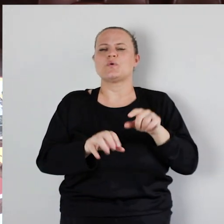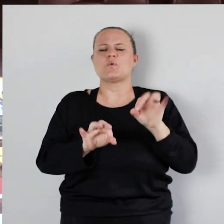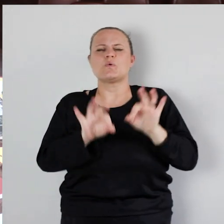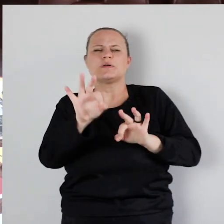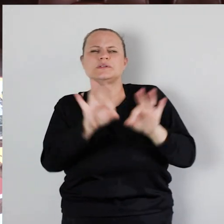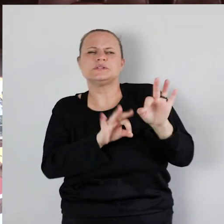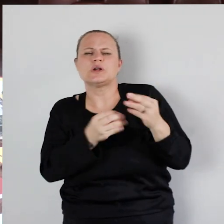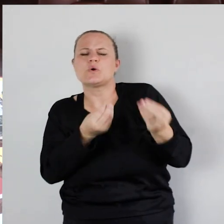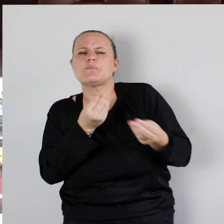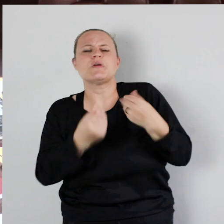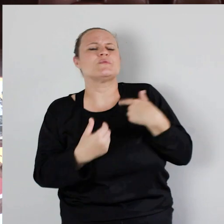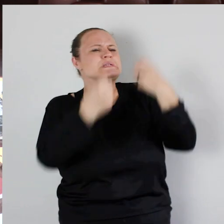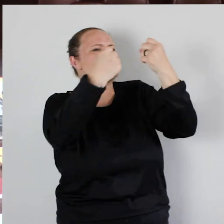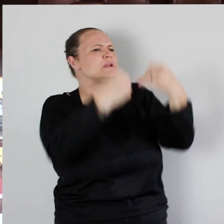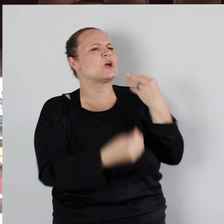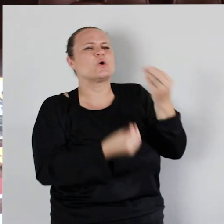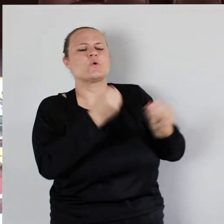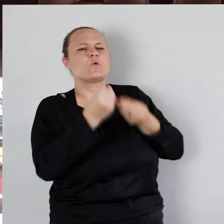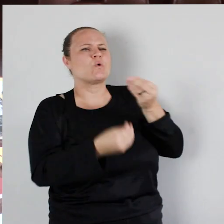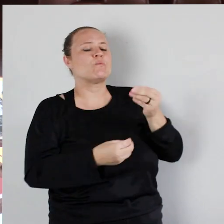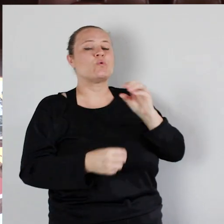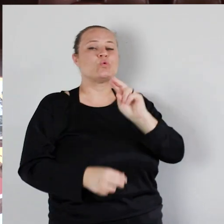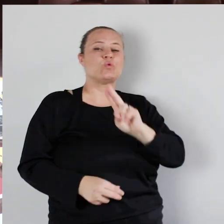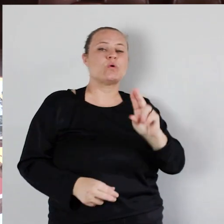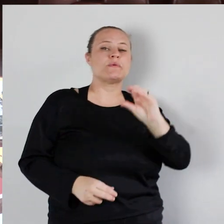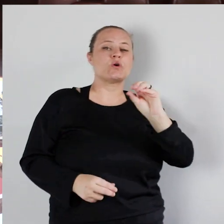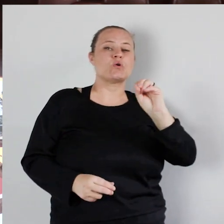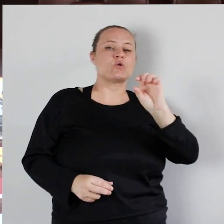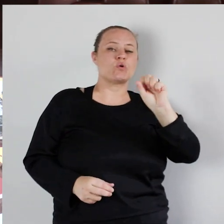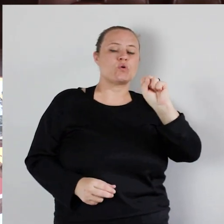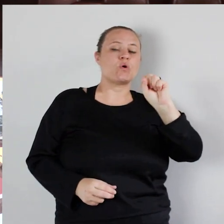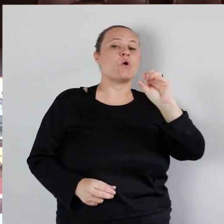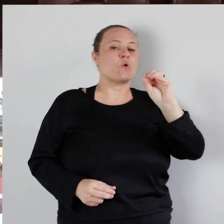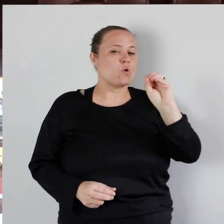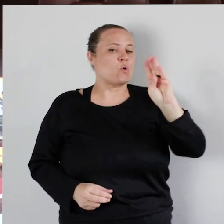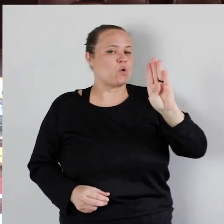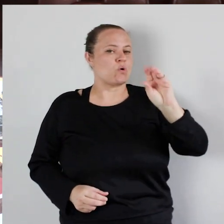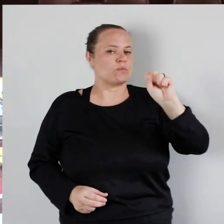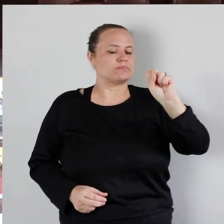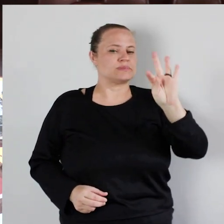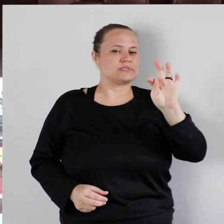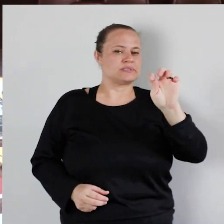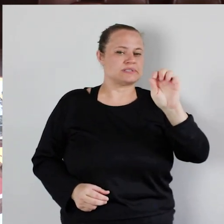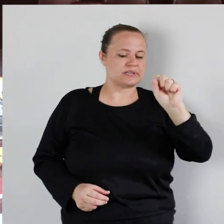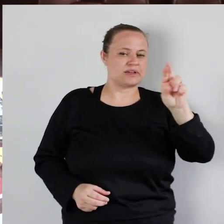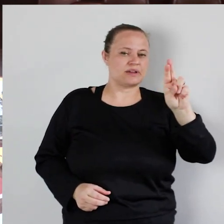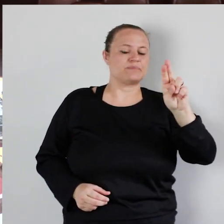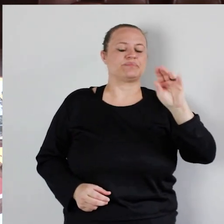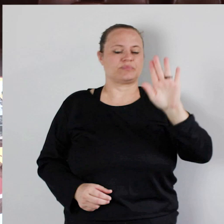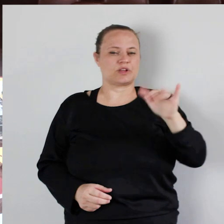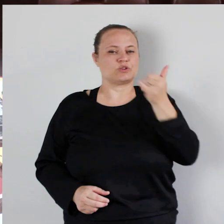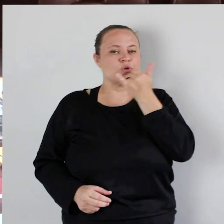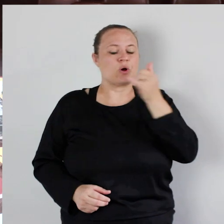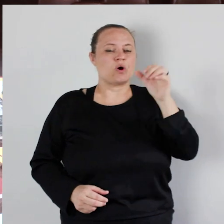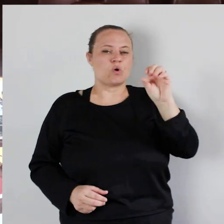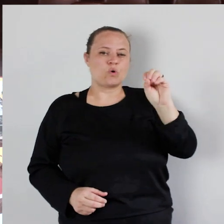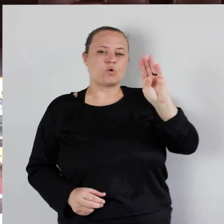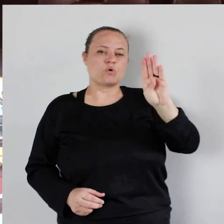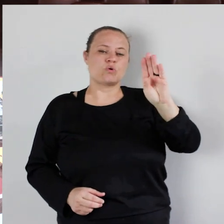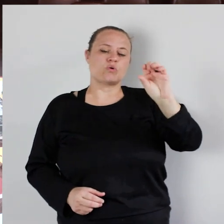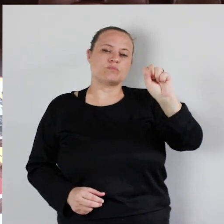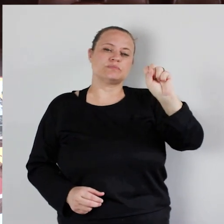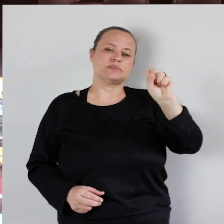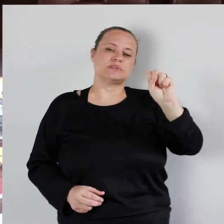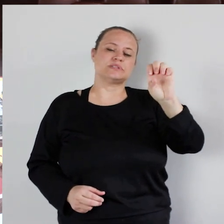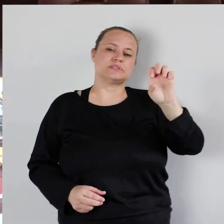o Observatório de Realidade Organizacional, né? Então, eu queria que você contasse um pouquinho para a gente o que é esse observatório, como é que ele surgiu. Eu sei que ele